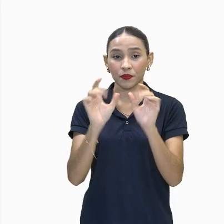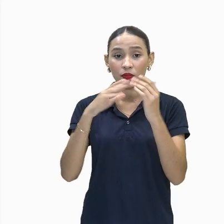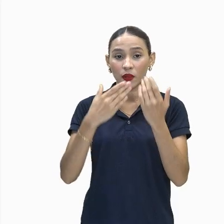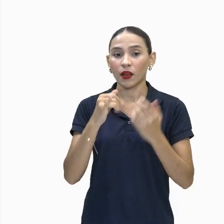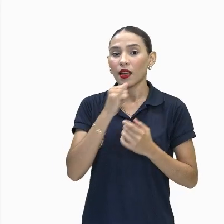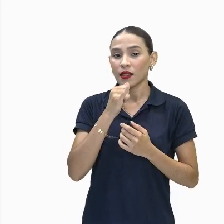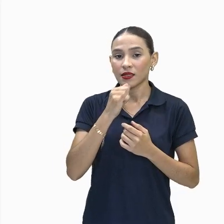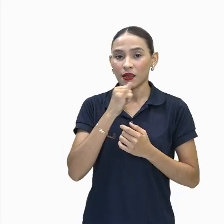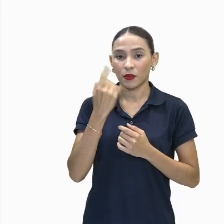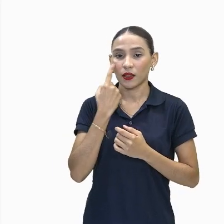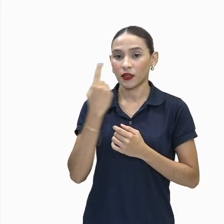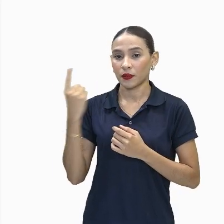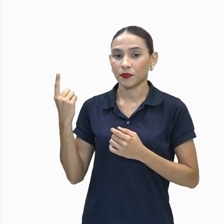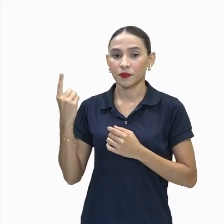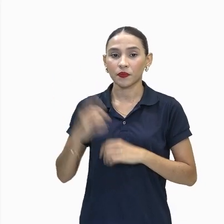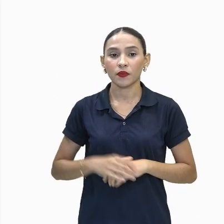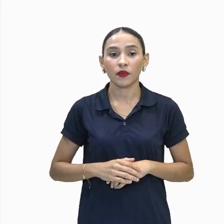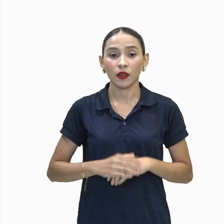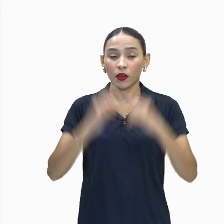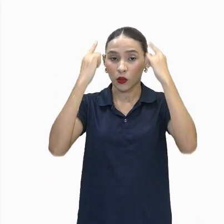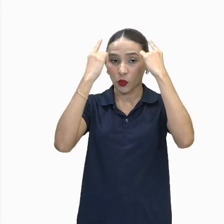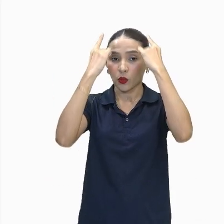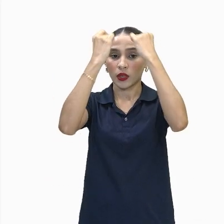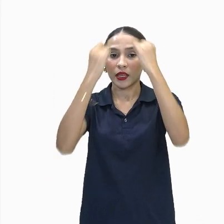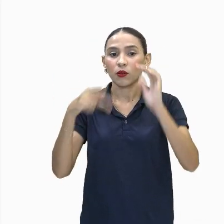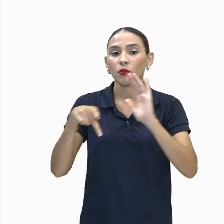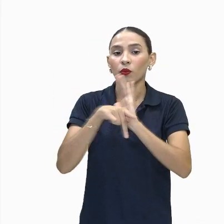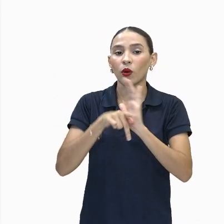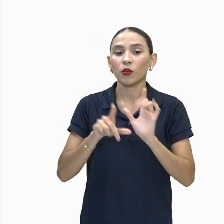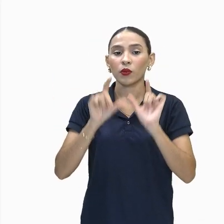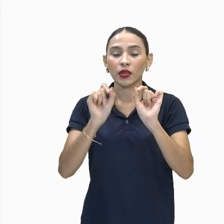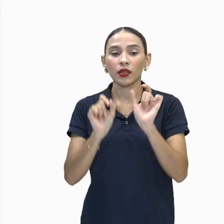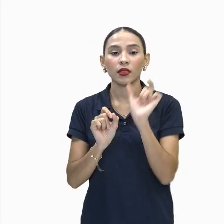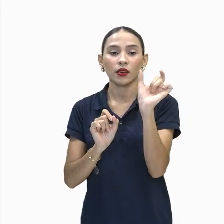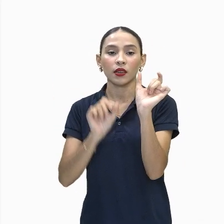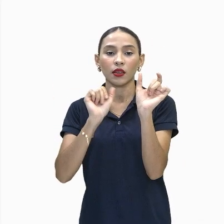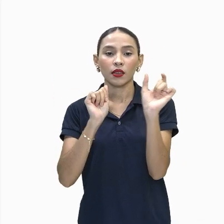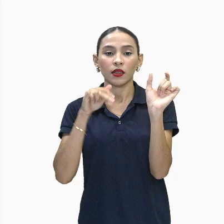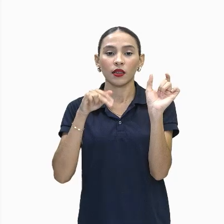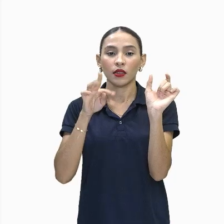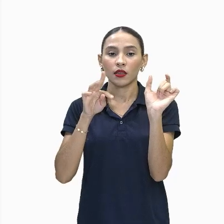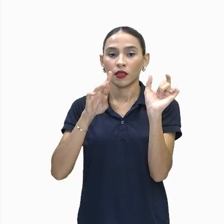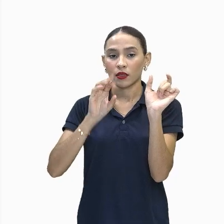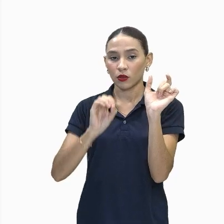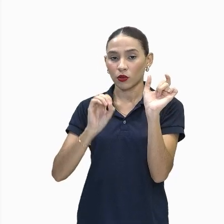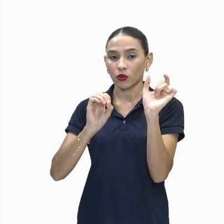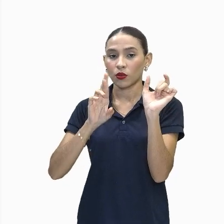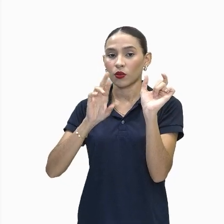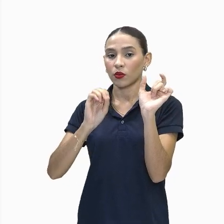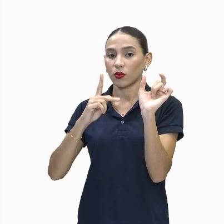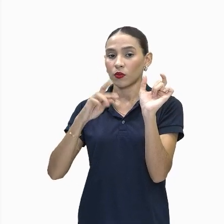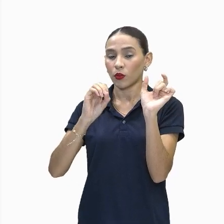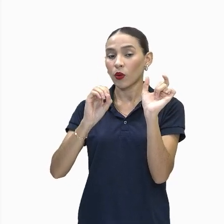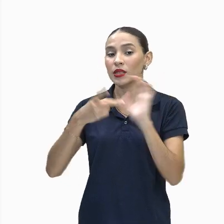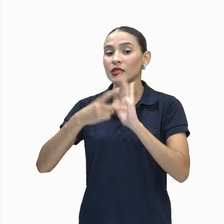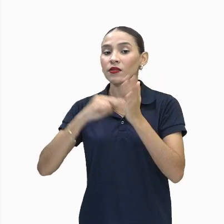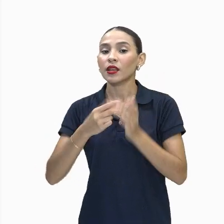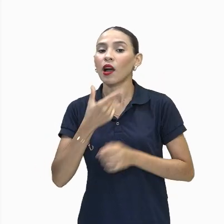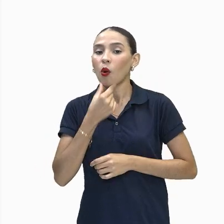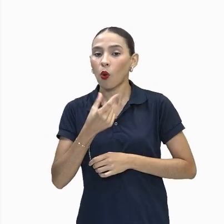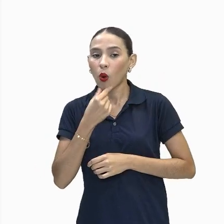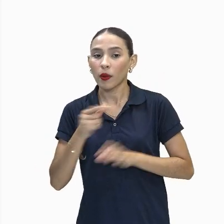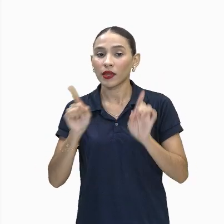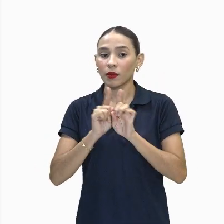Então, vem aí do grego e do termo antropo, que significa homem, e fagiem,